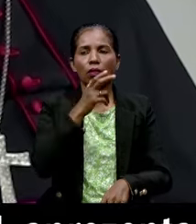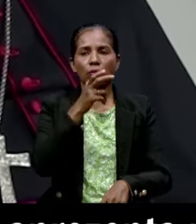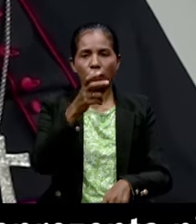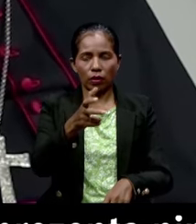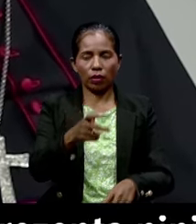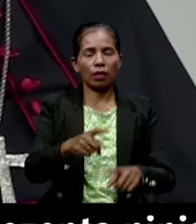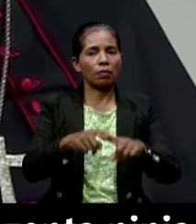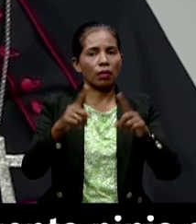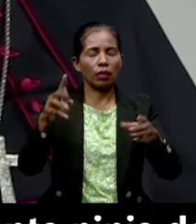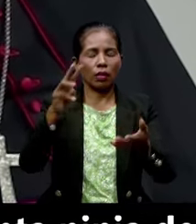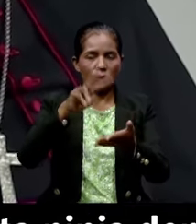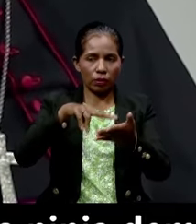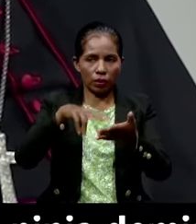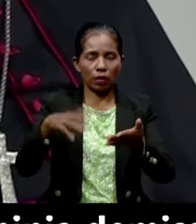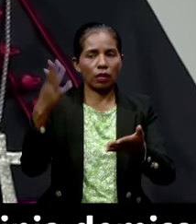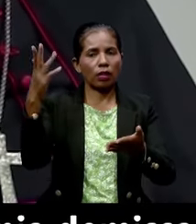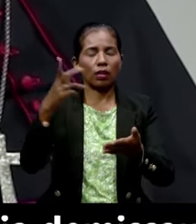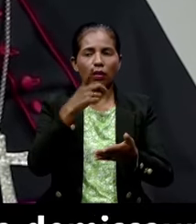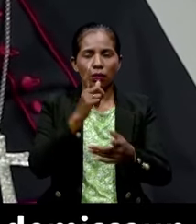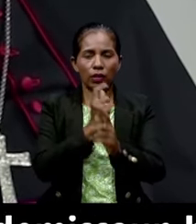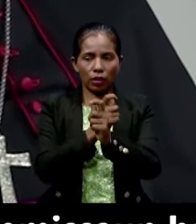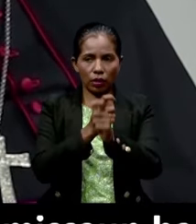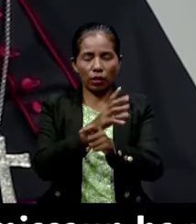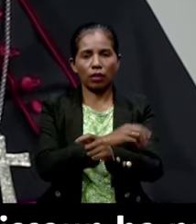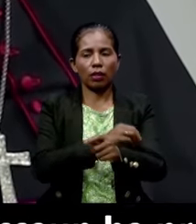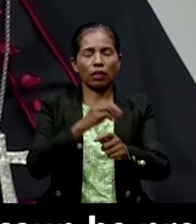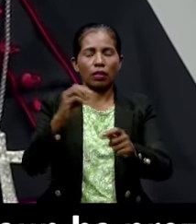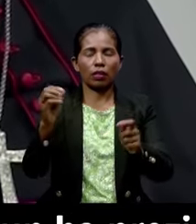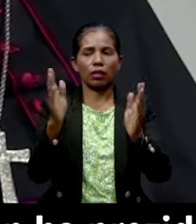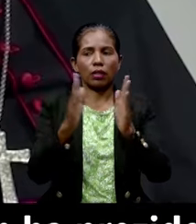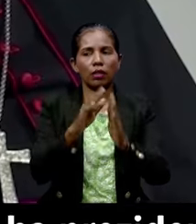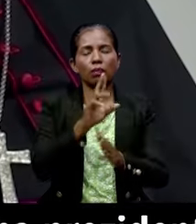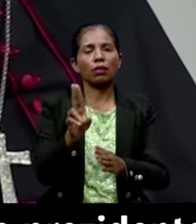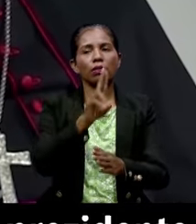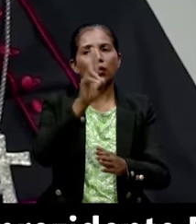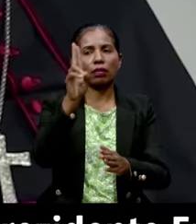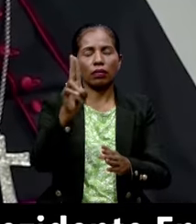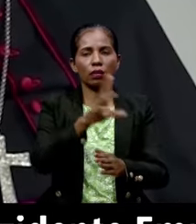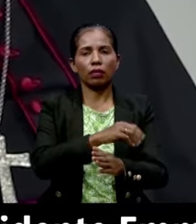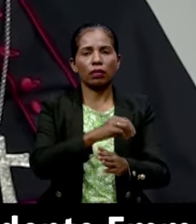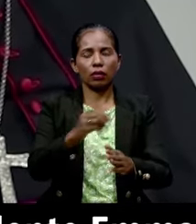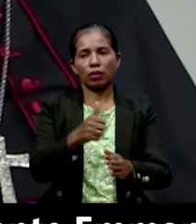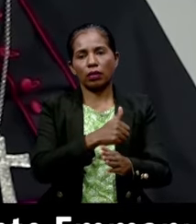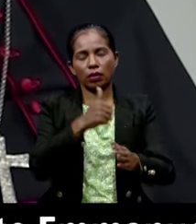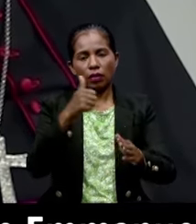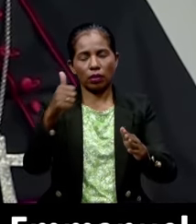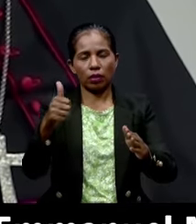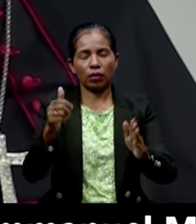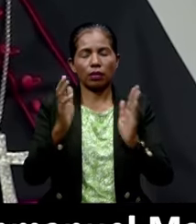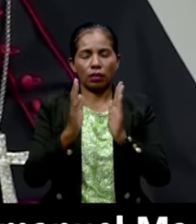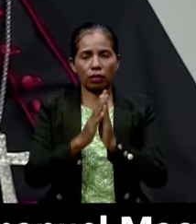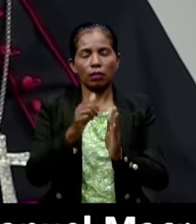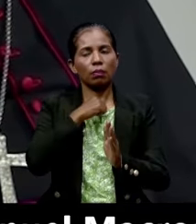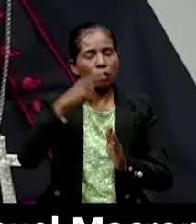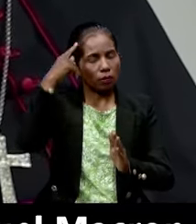Uma belitura sira se lê a língua tetun e oração dos feis se usa a língua materna balun, no ia humilha, Papa